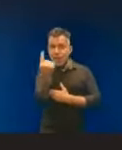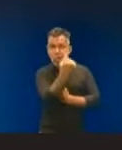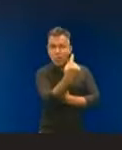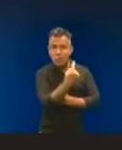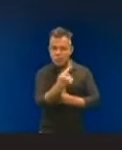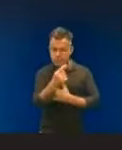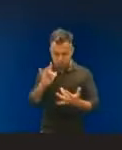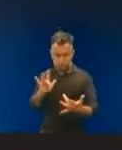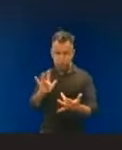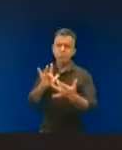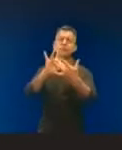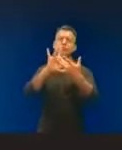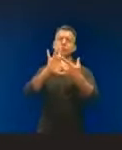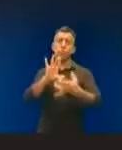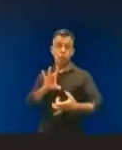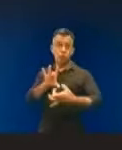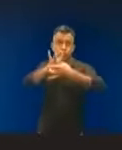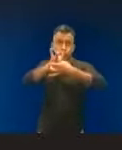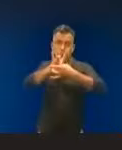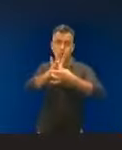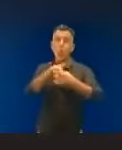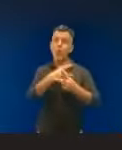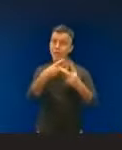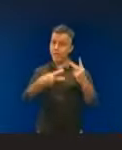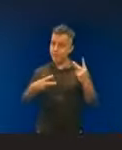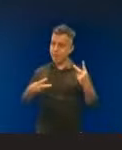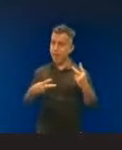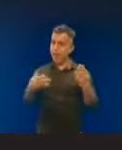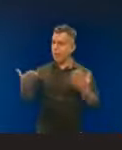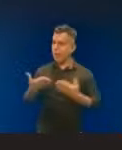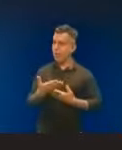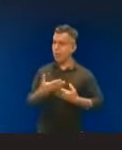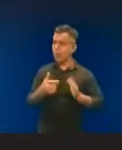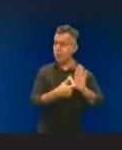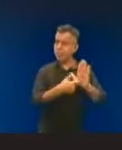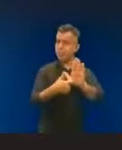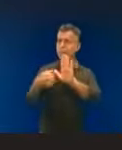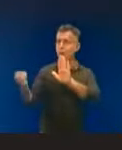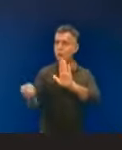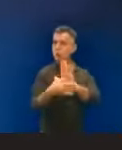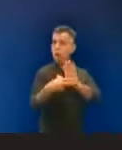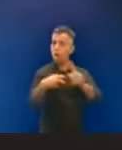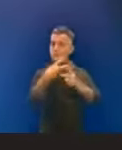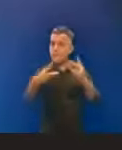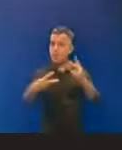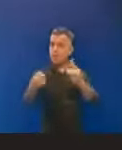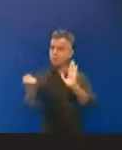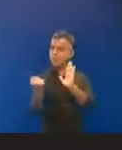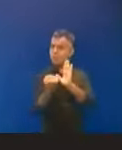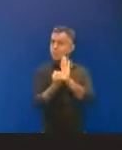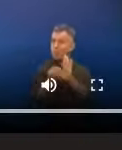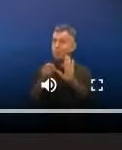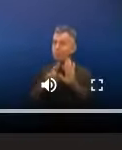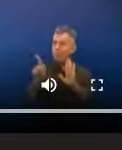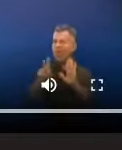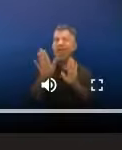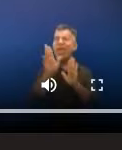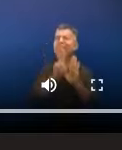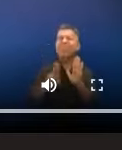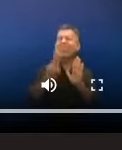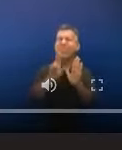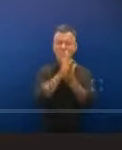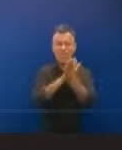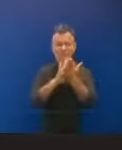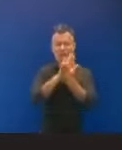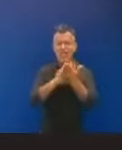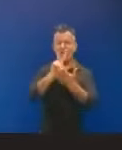que estão conectados com a Via. E hoje mostramos uma nova Via, com uma nova marca. Sem varejo no nome.